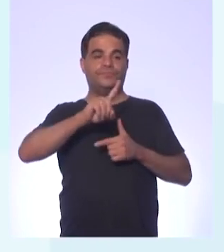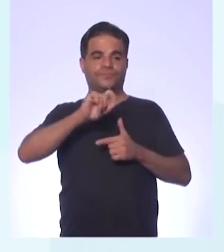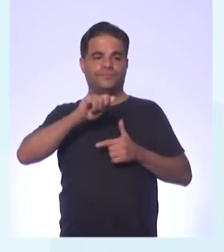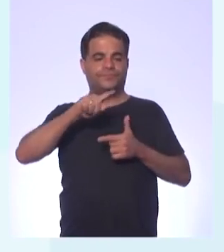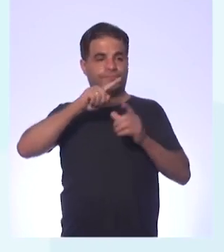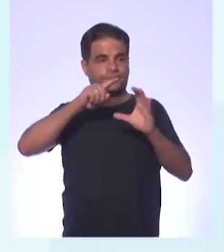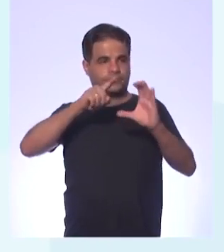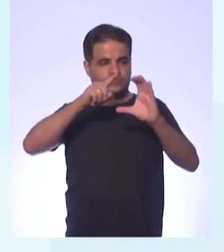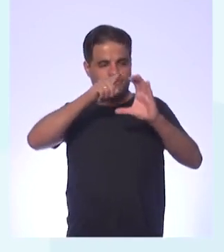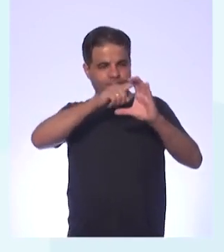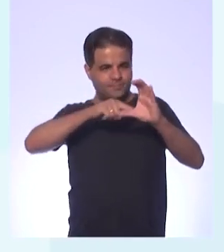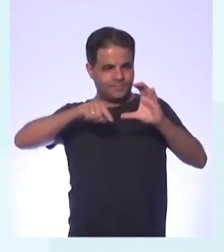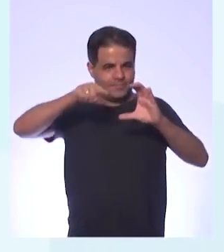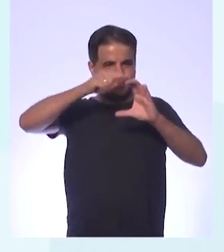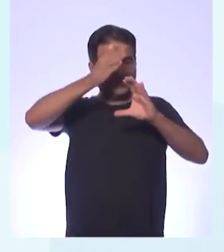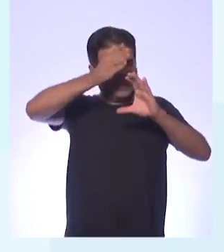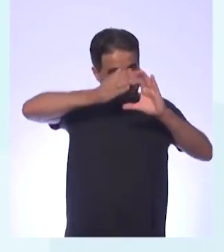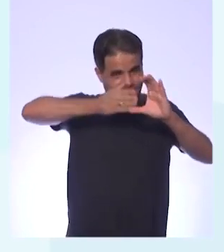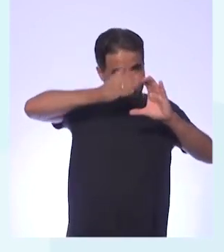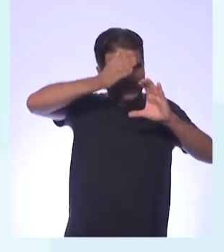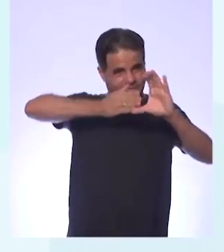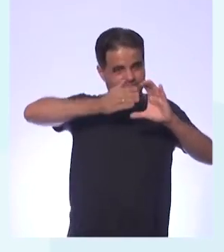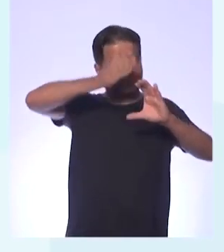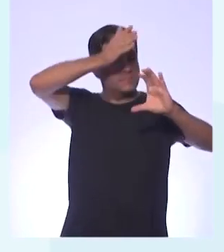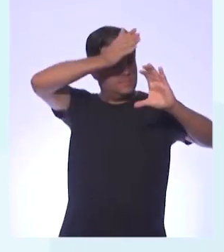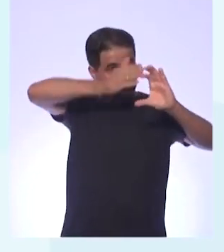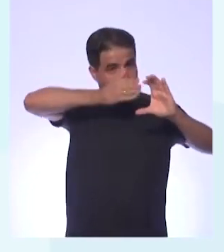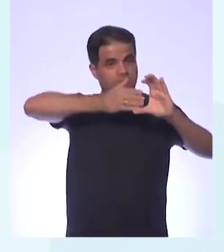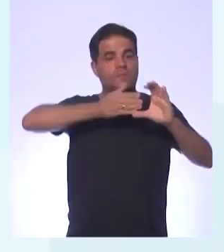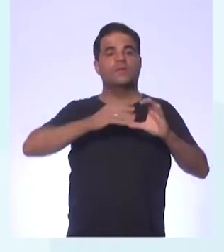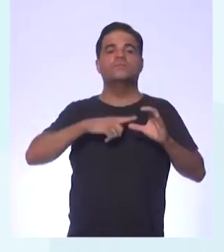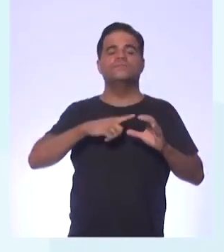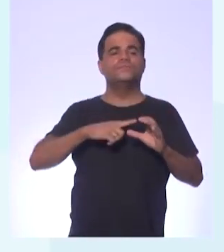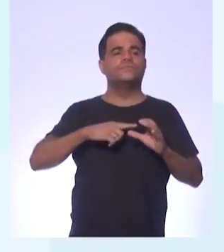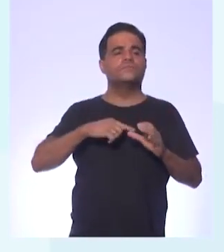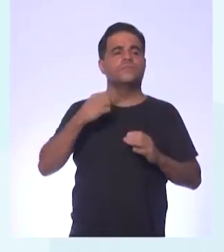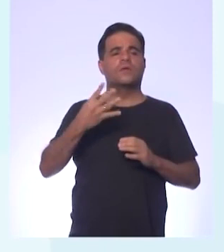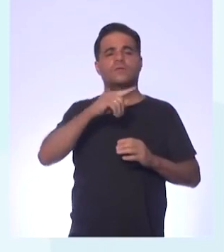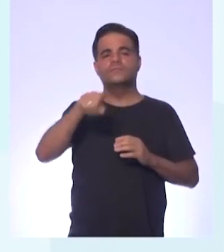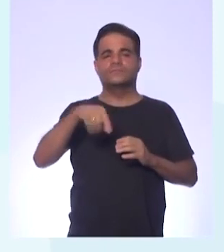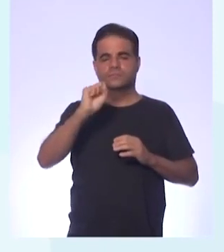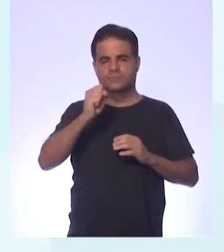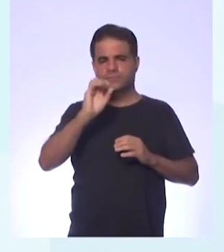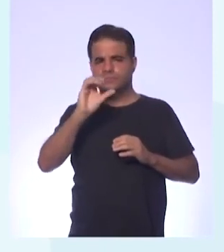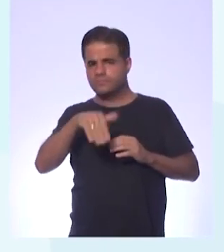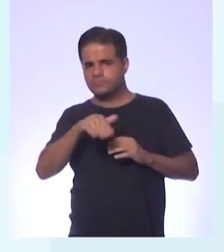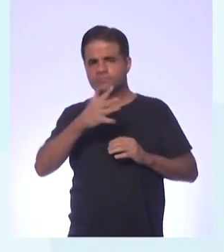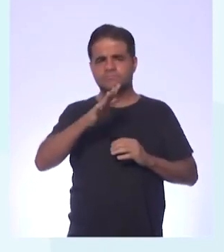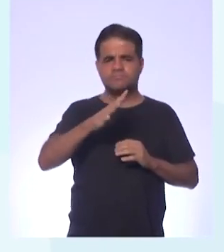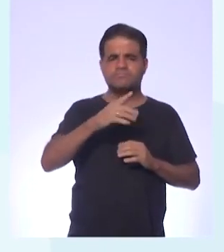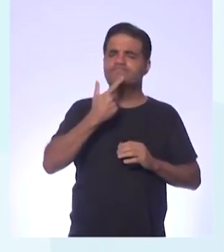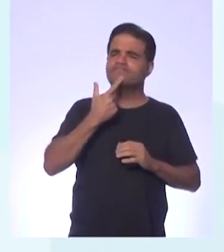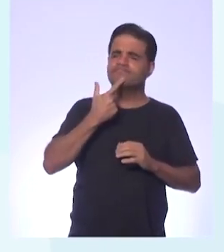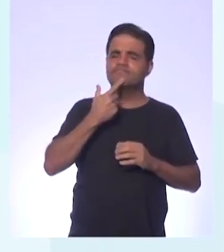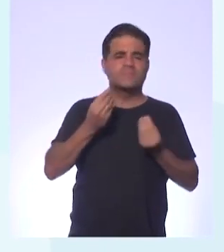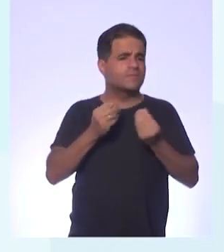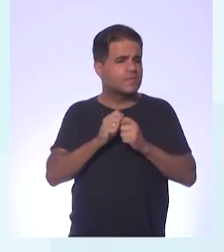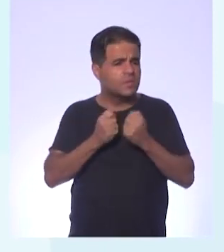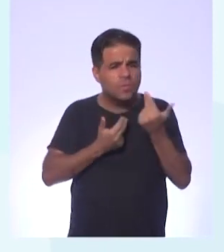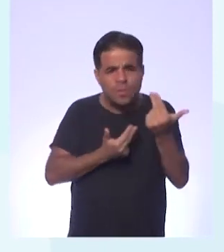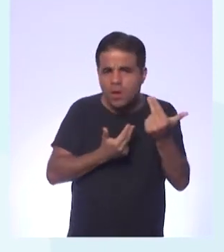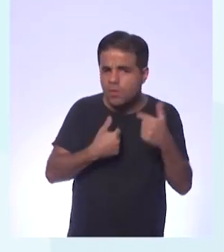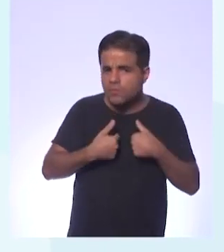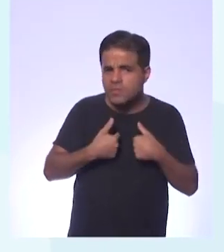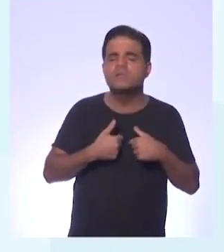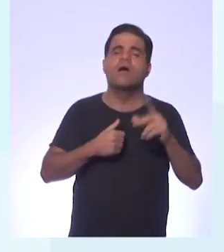diâmetro D, que é aquela medida bem lá no meio, né, em linha reta, vale 4,8 aproximadamente. Ah, então você vai fazer a mesma coisa que eu